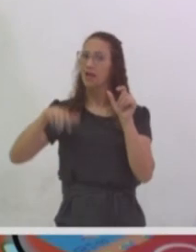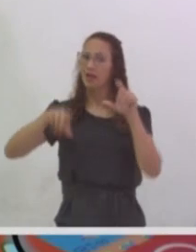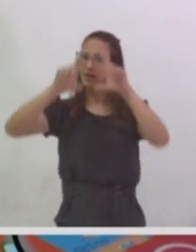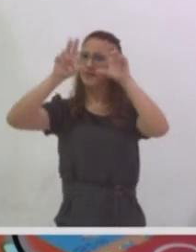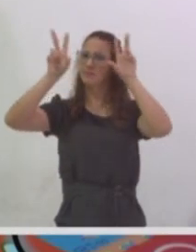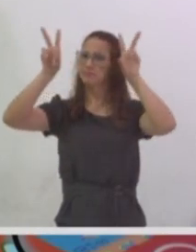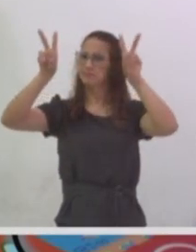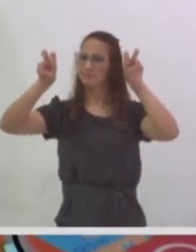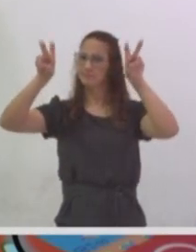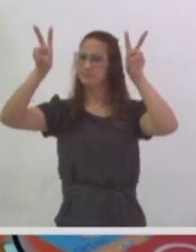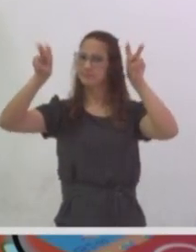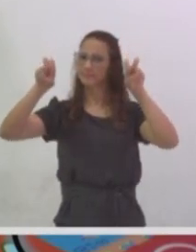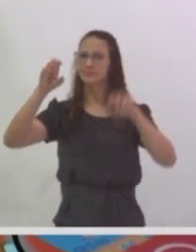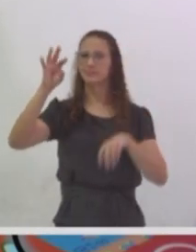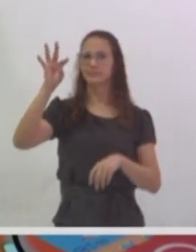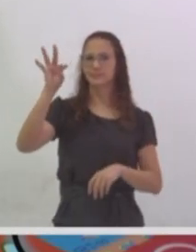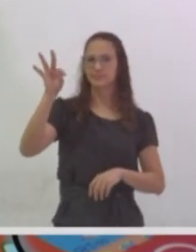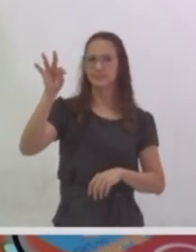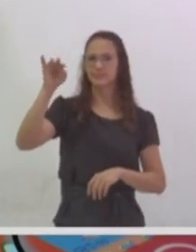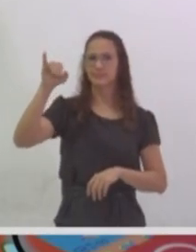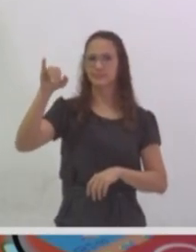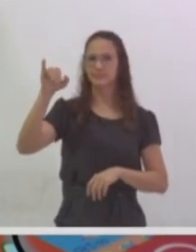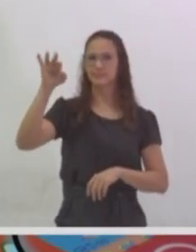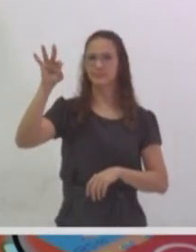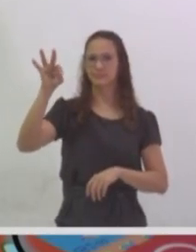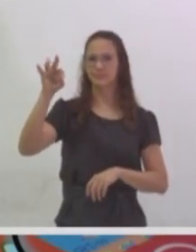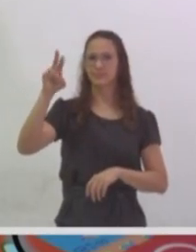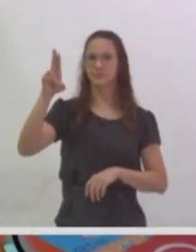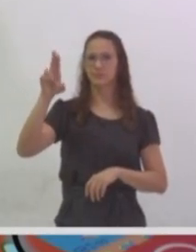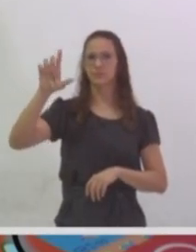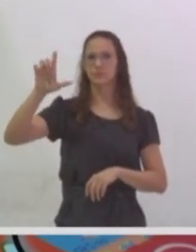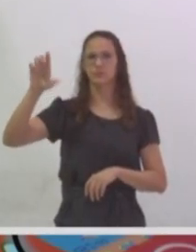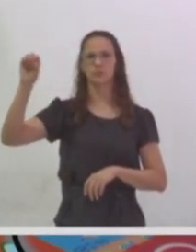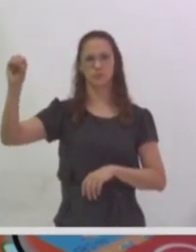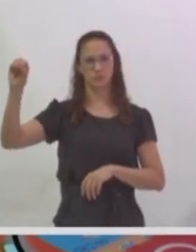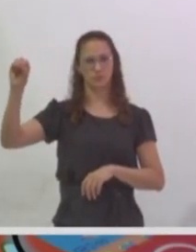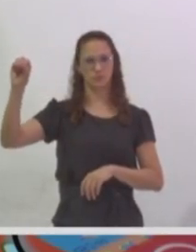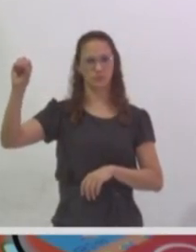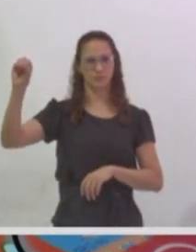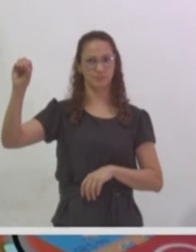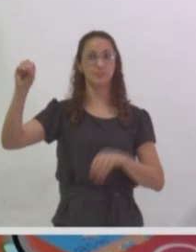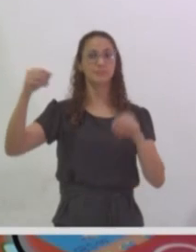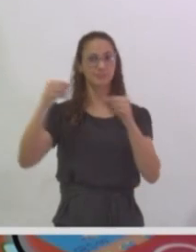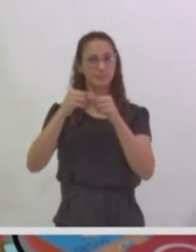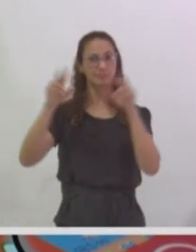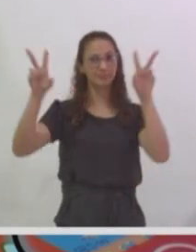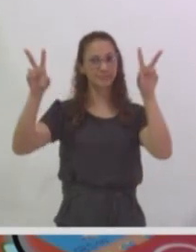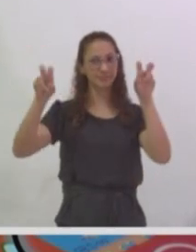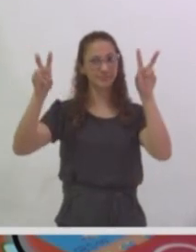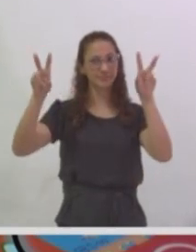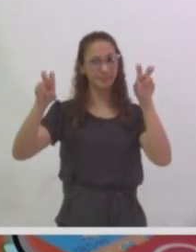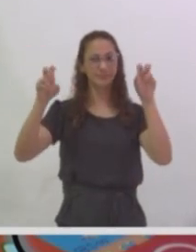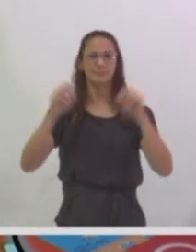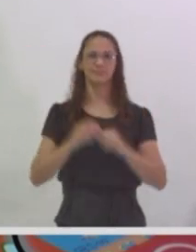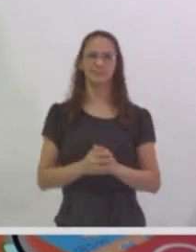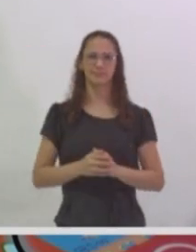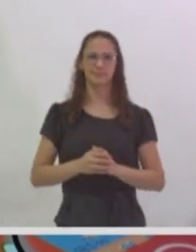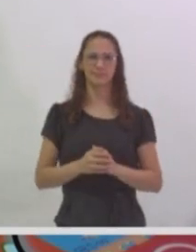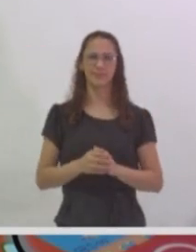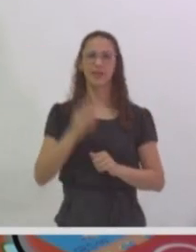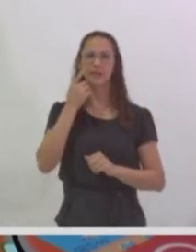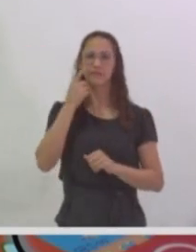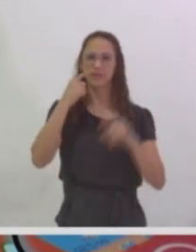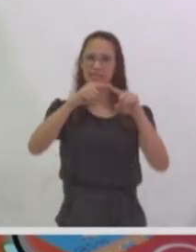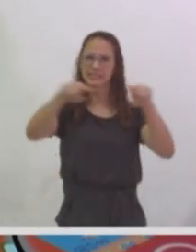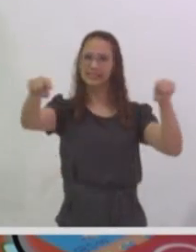aqui? Essa é a nossa sala de aula. A história, ela fica no nosso quadro todos os dias nesse